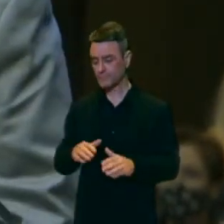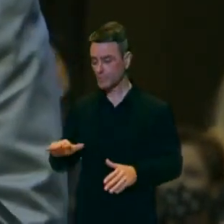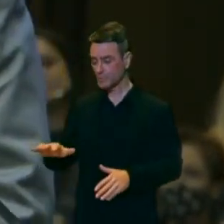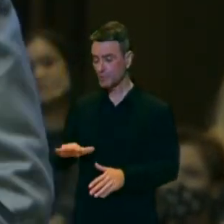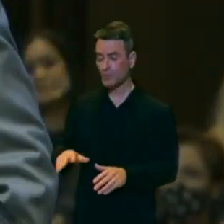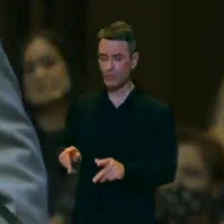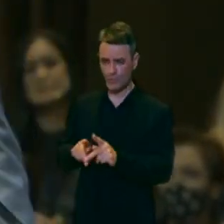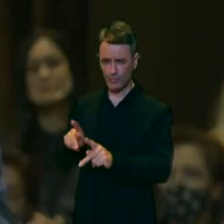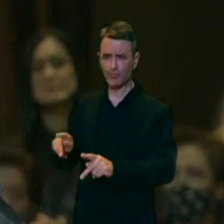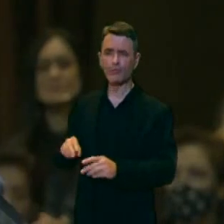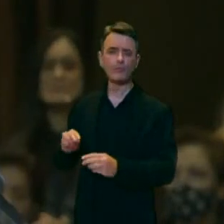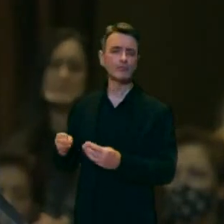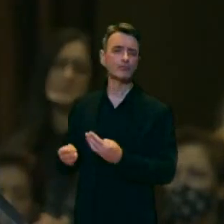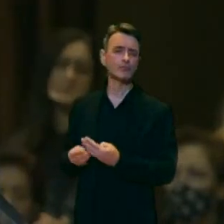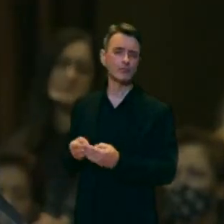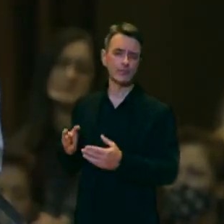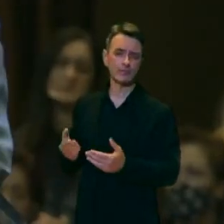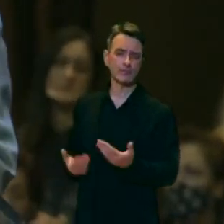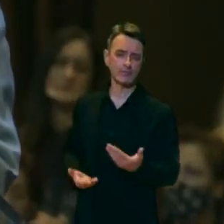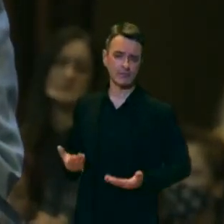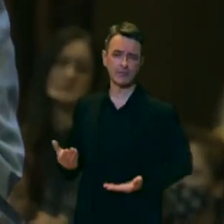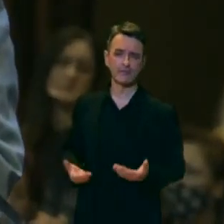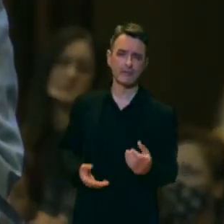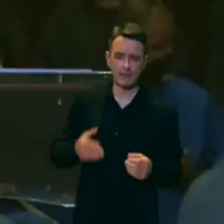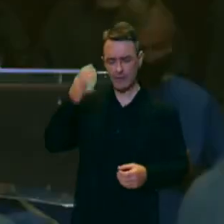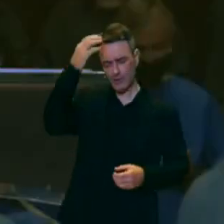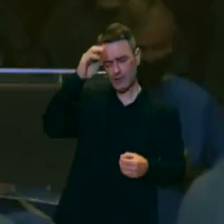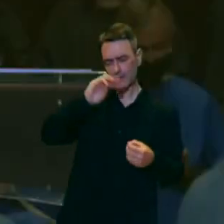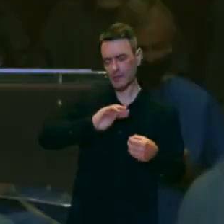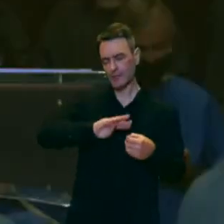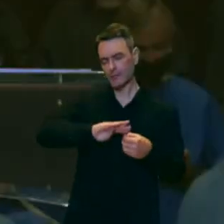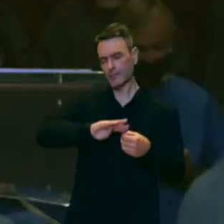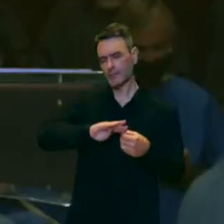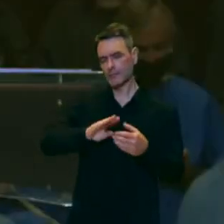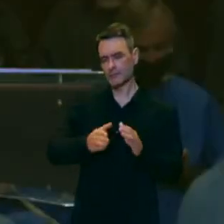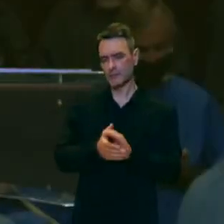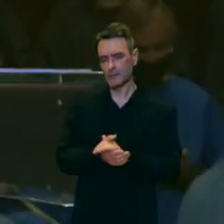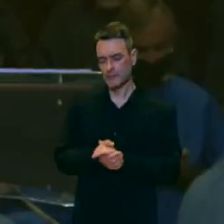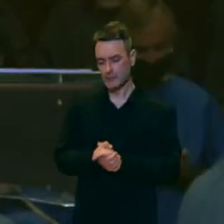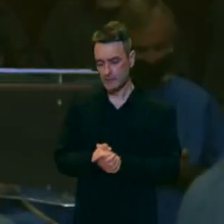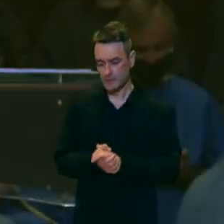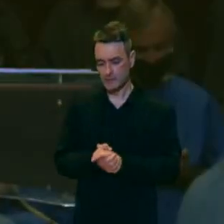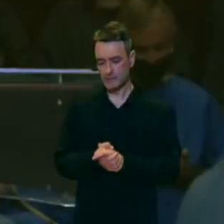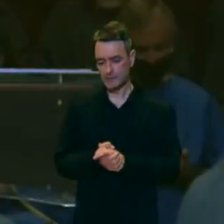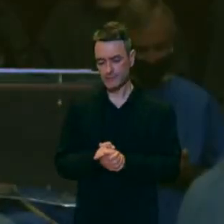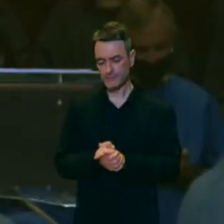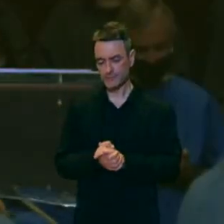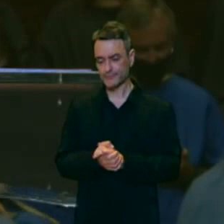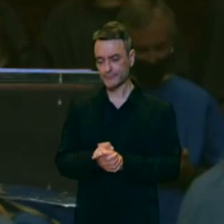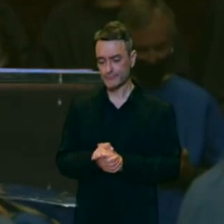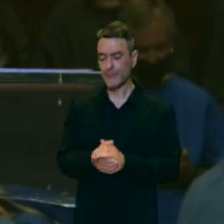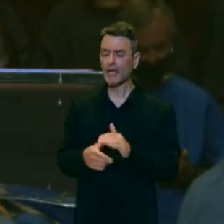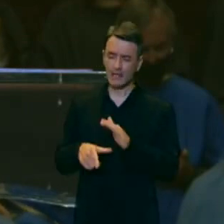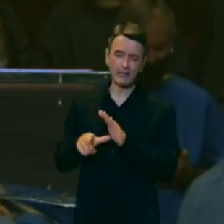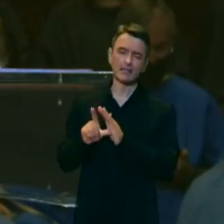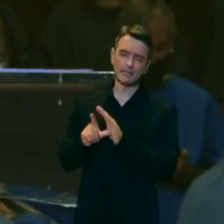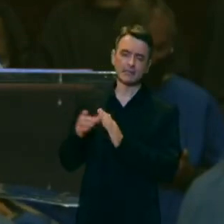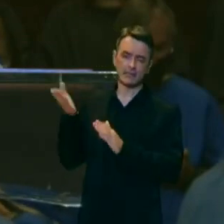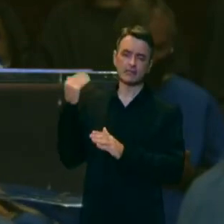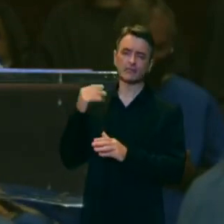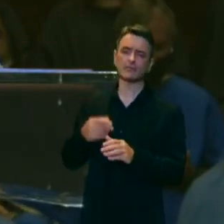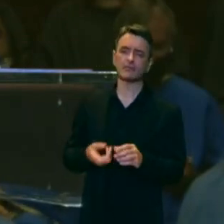judeus? Eram alguns que haviam sido levados para a Babilônia nas 2 primeiras